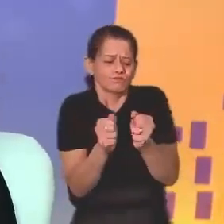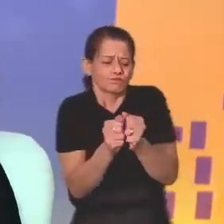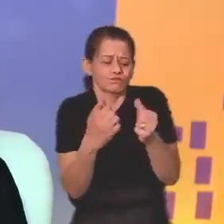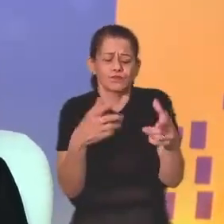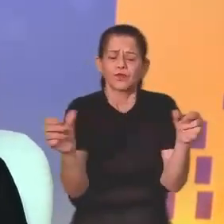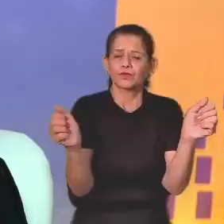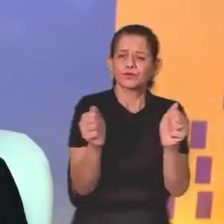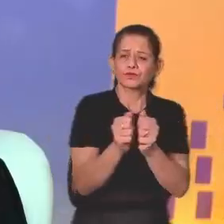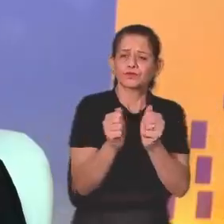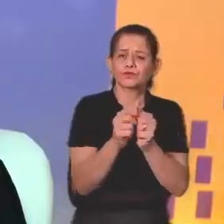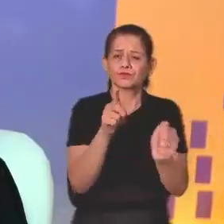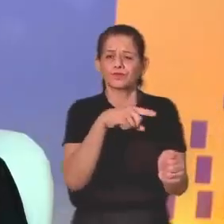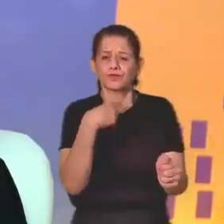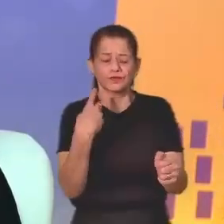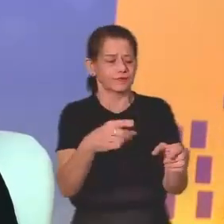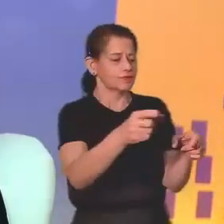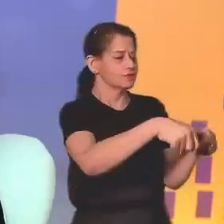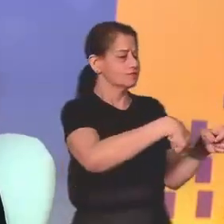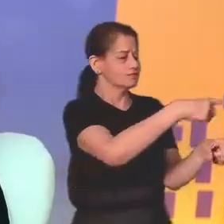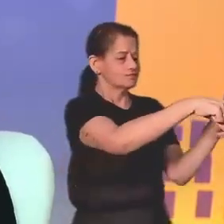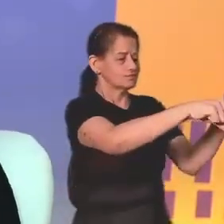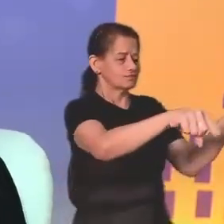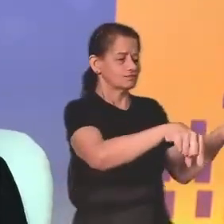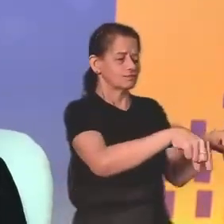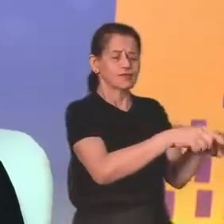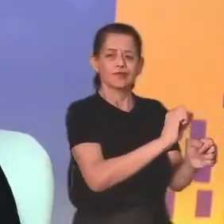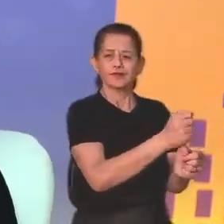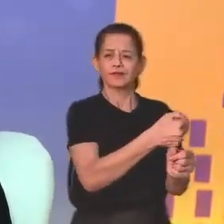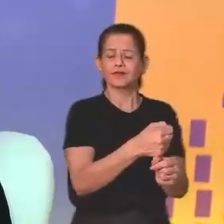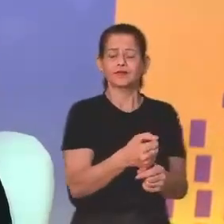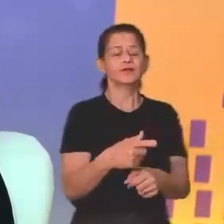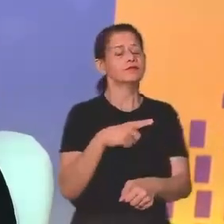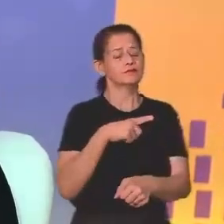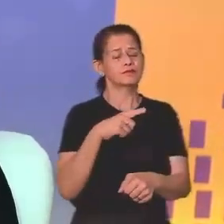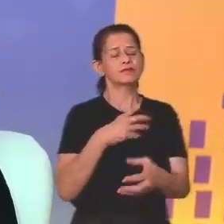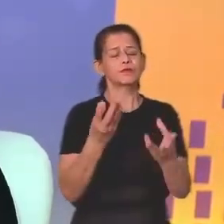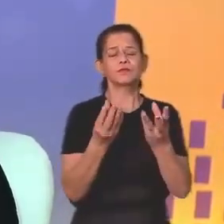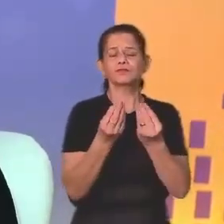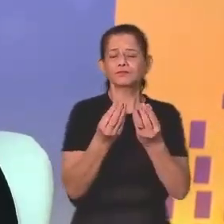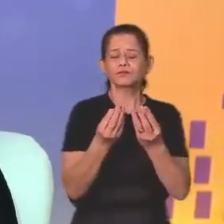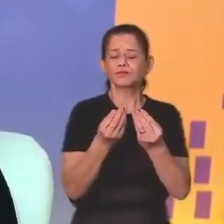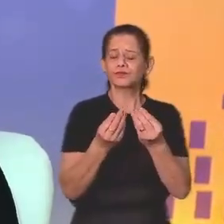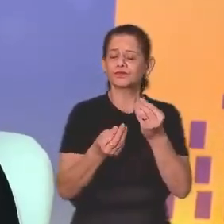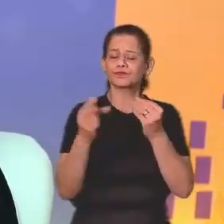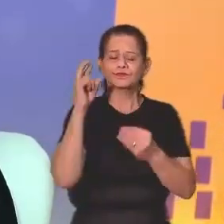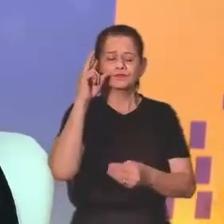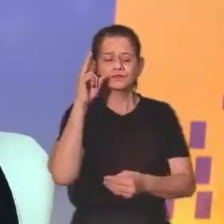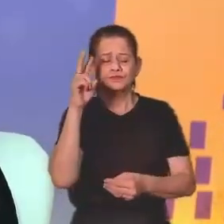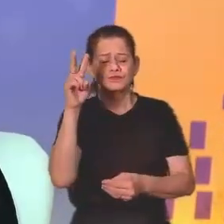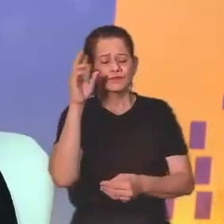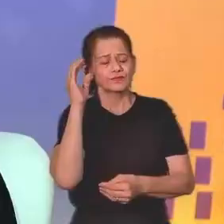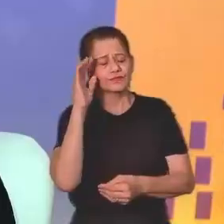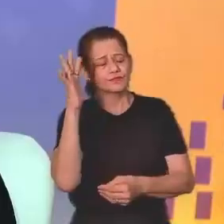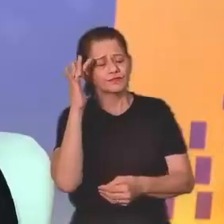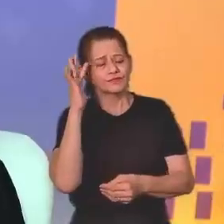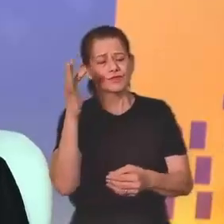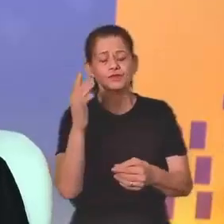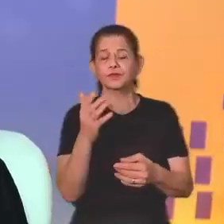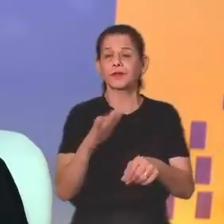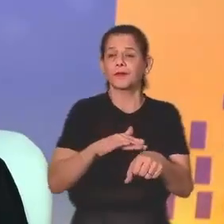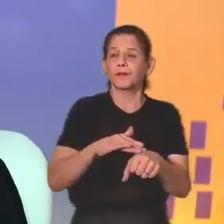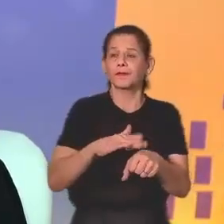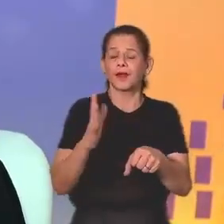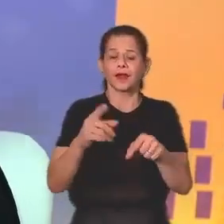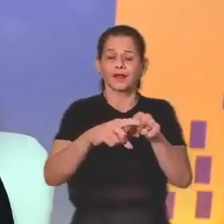minha tia, um fogãozinho de lado. E eu tinha muito sonho com casa, que ser com 1 ou 2 cômodos a